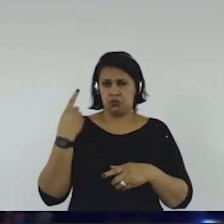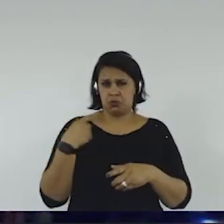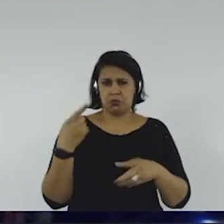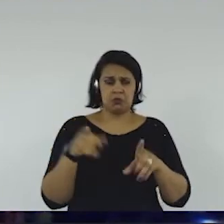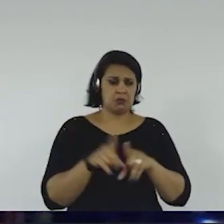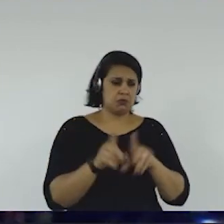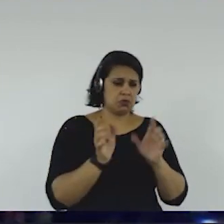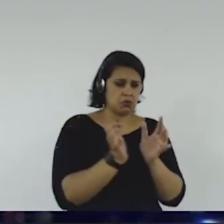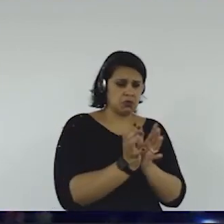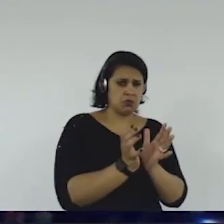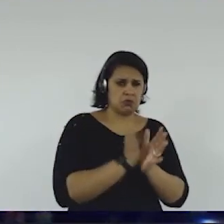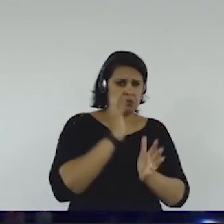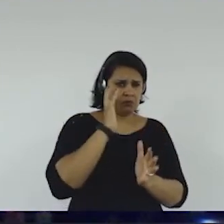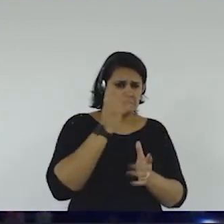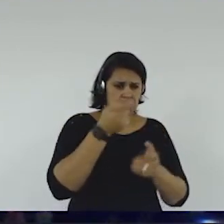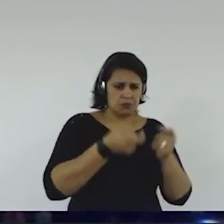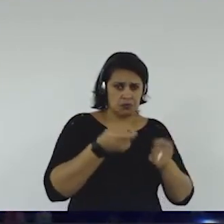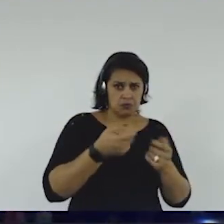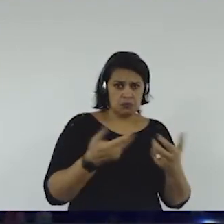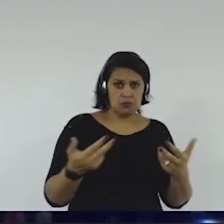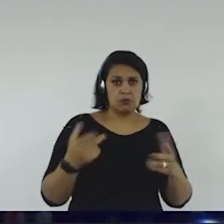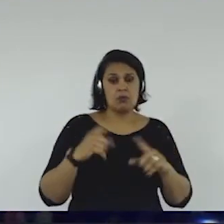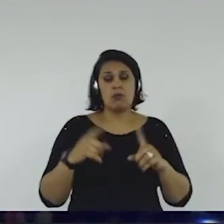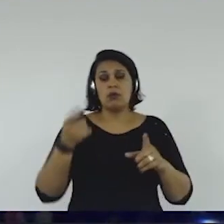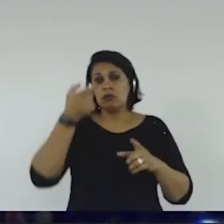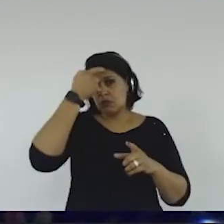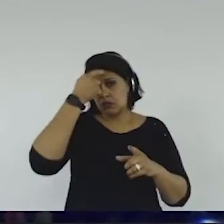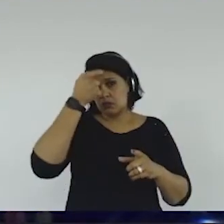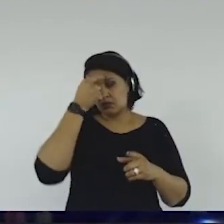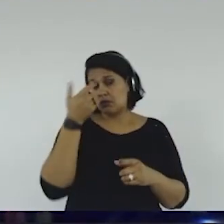árbitros cada vez mais preparados, mas com uma outra cabeça,